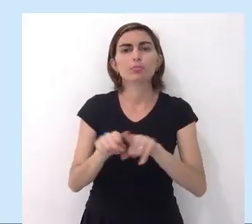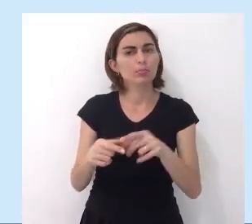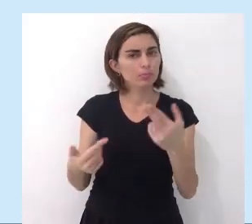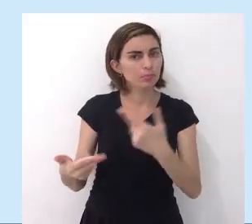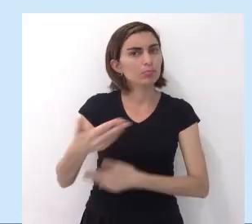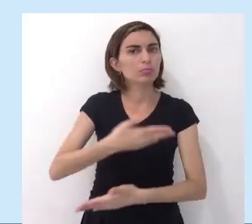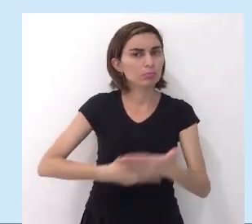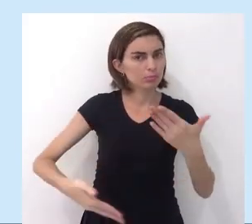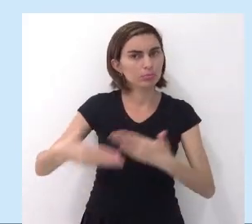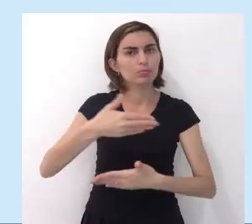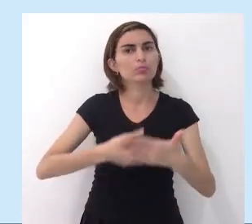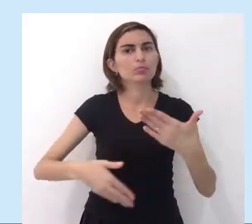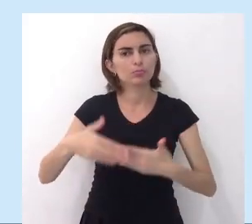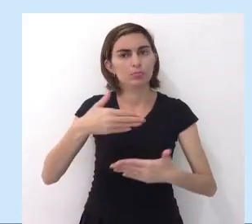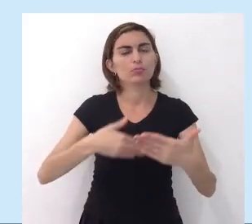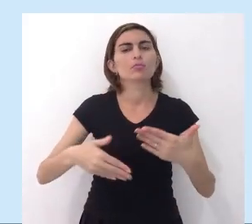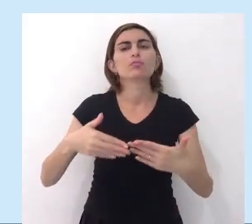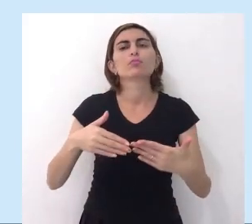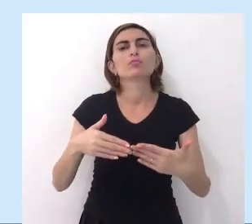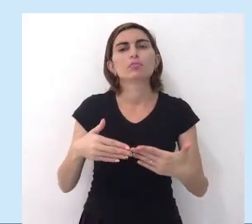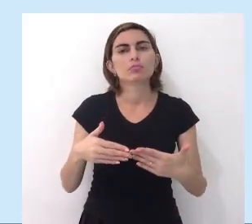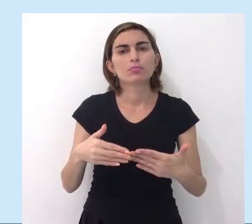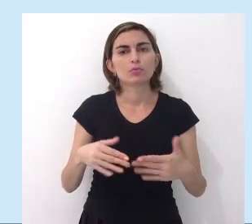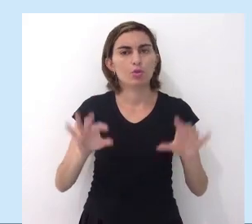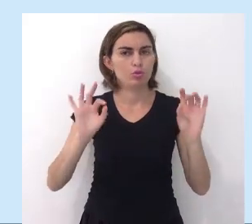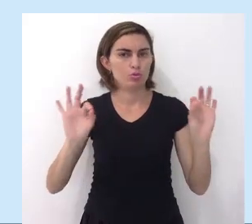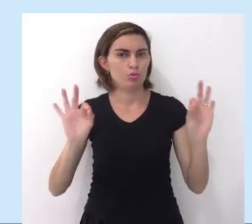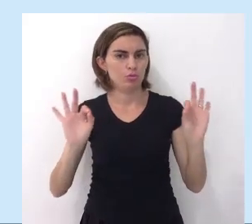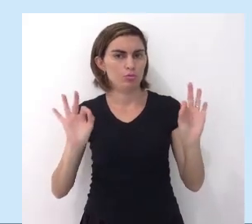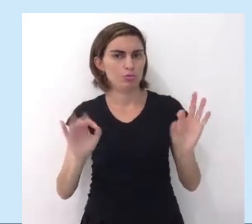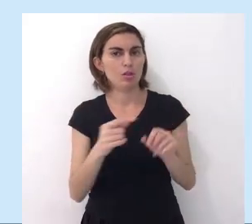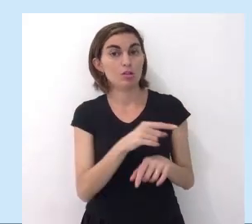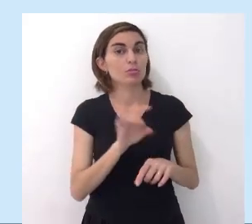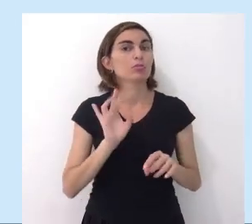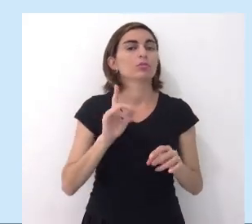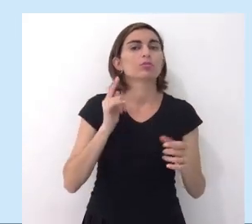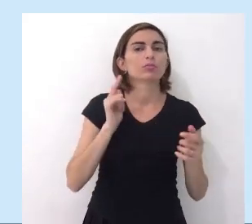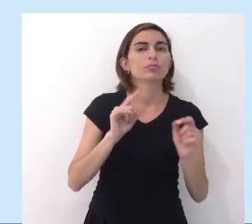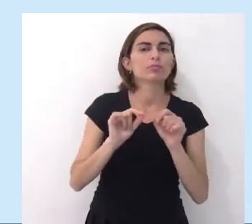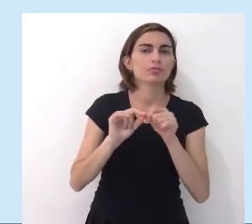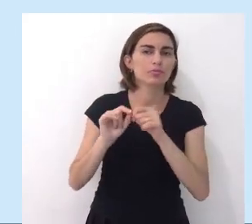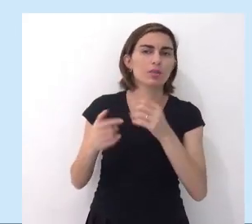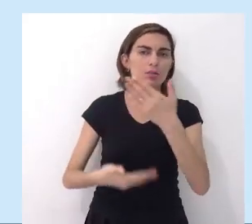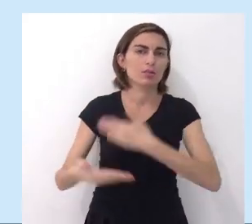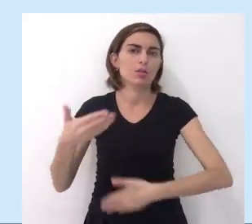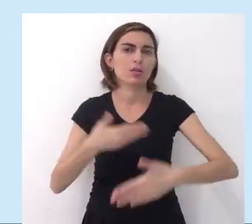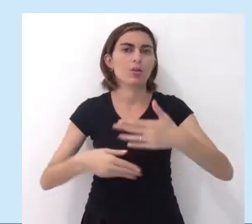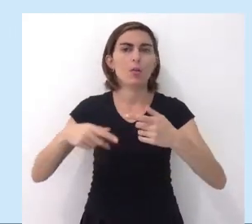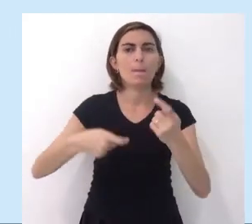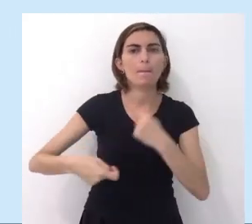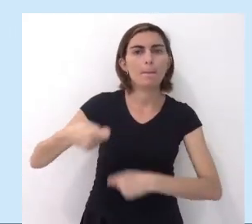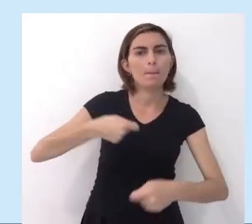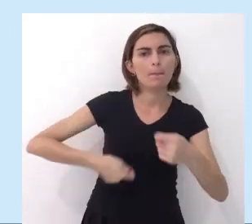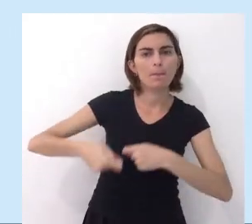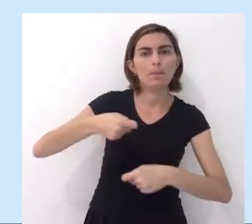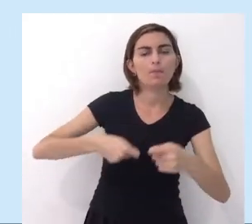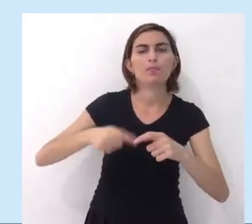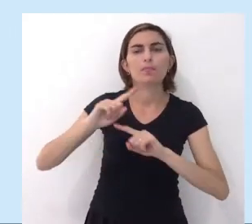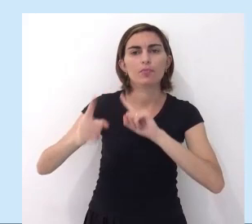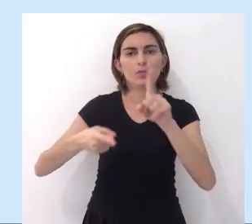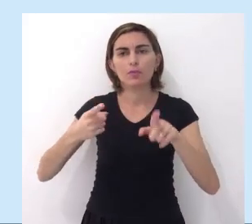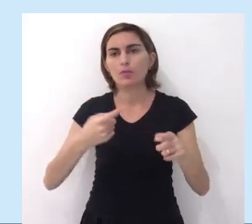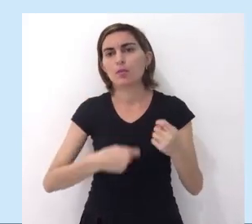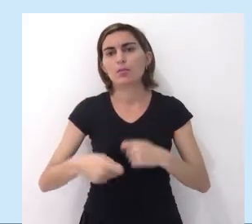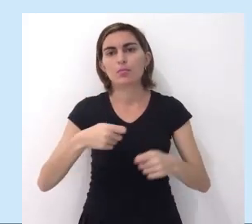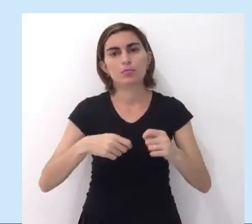Então, essa relação de exclusividade é que vai configurar uma relação monopolista.